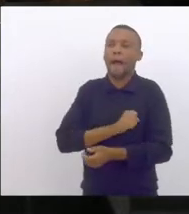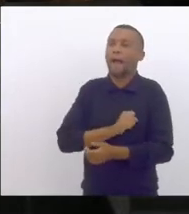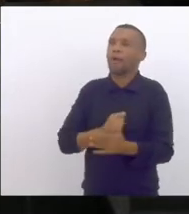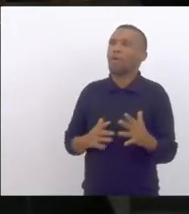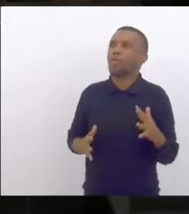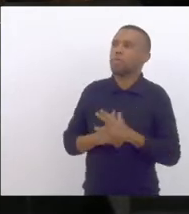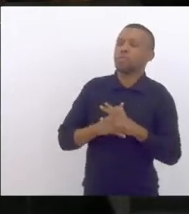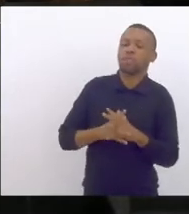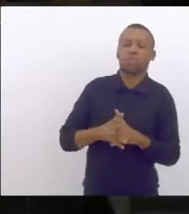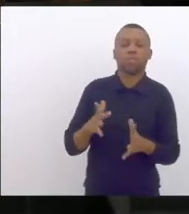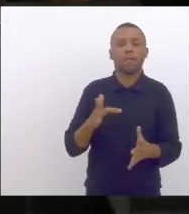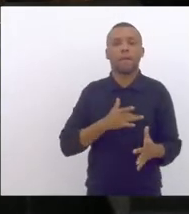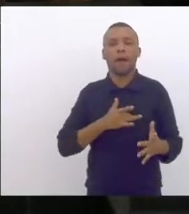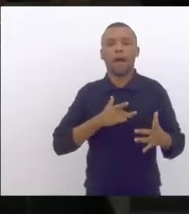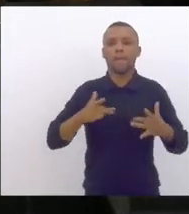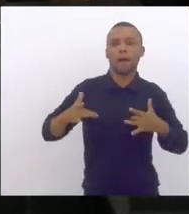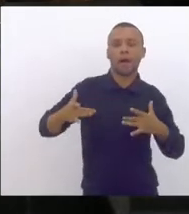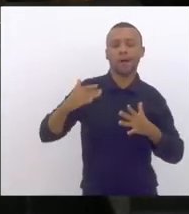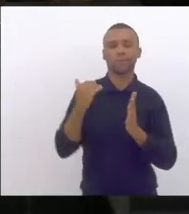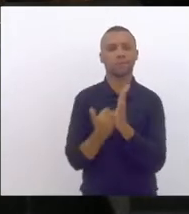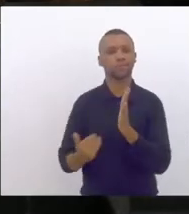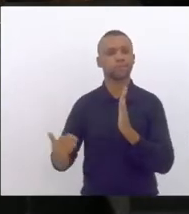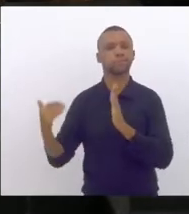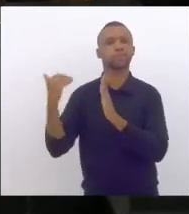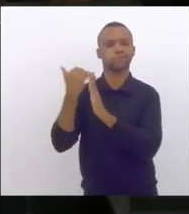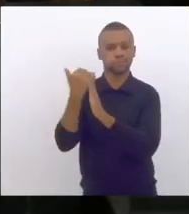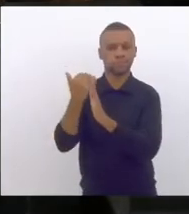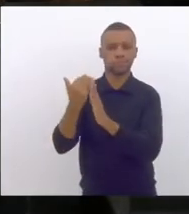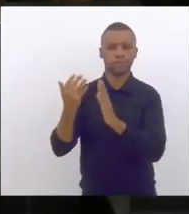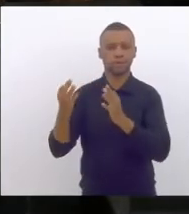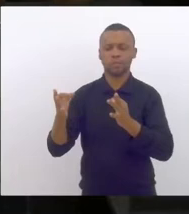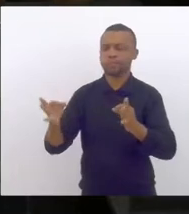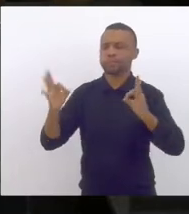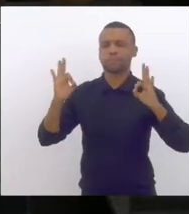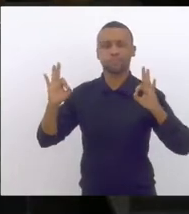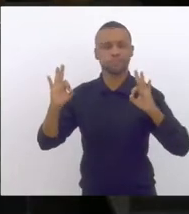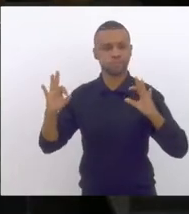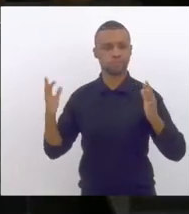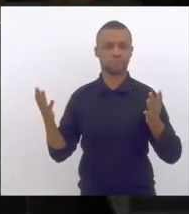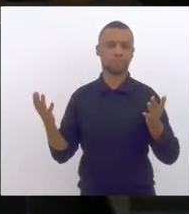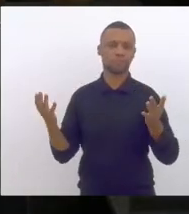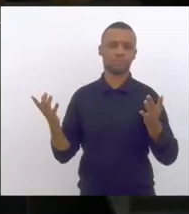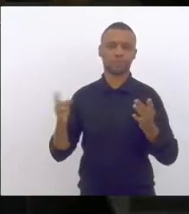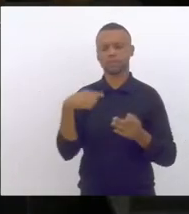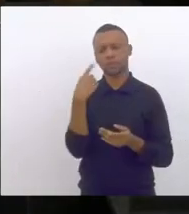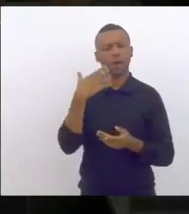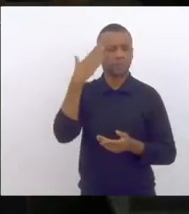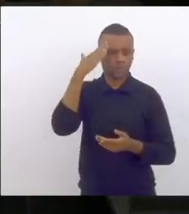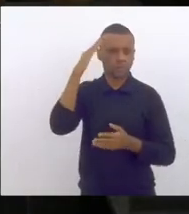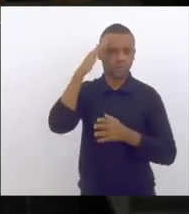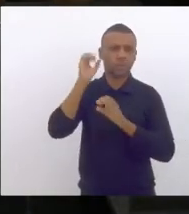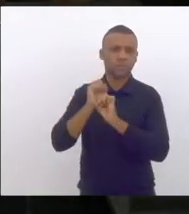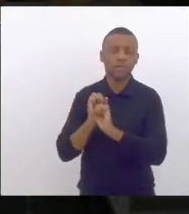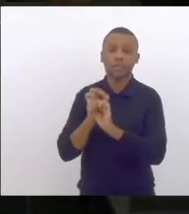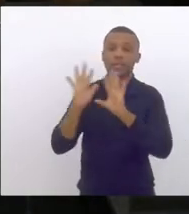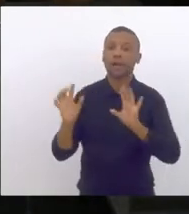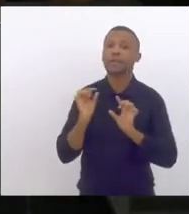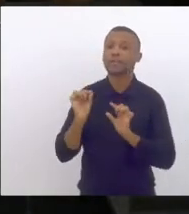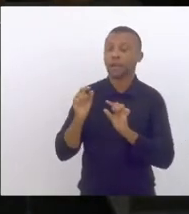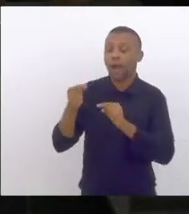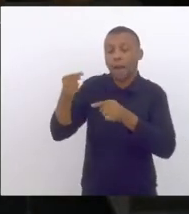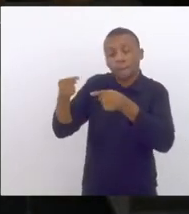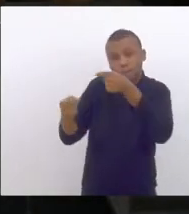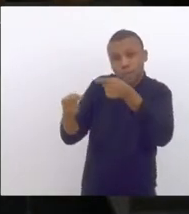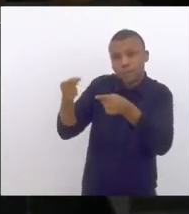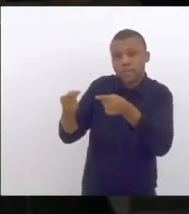estão exacerbadas e a gente entende que política como tudo